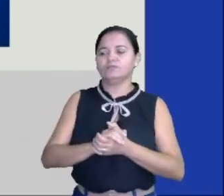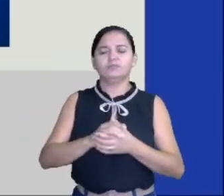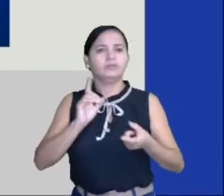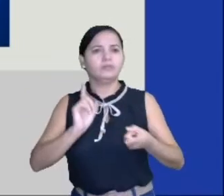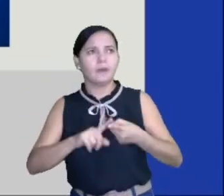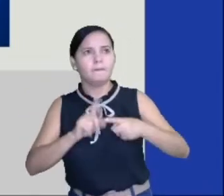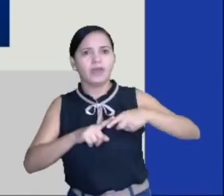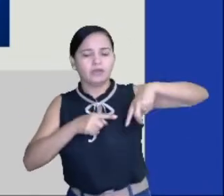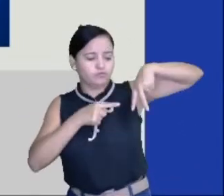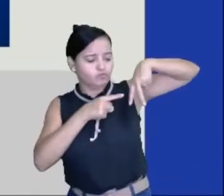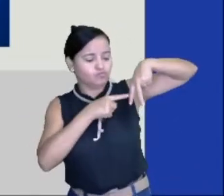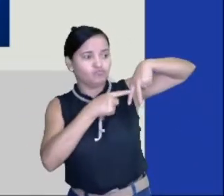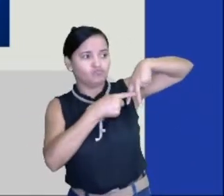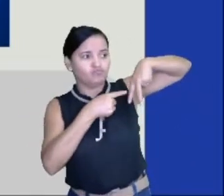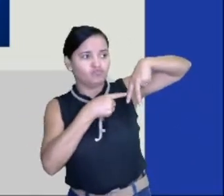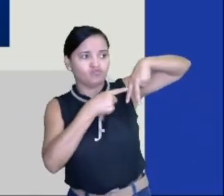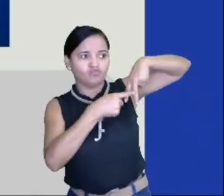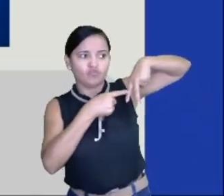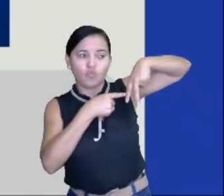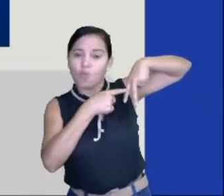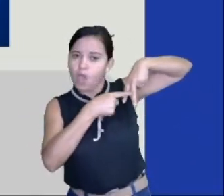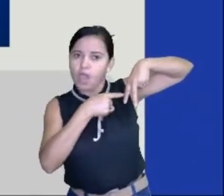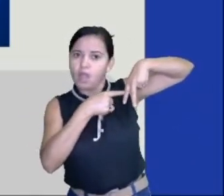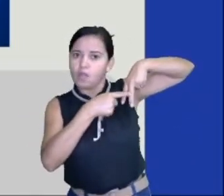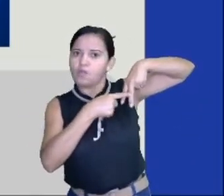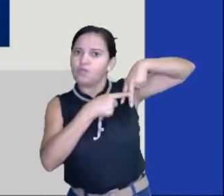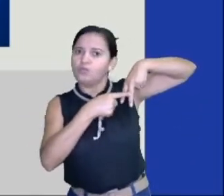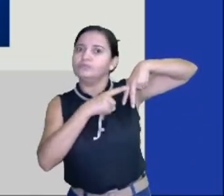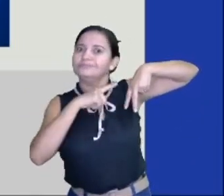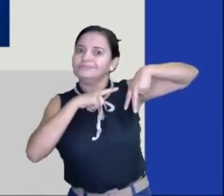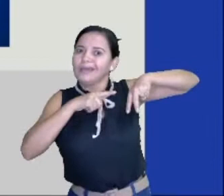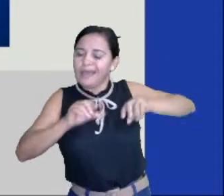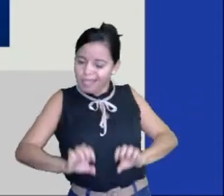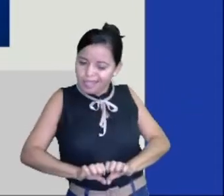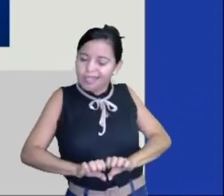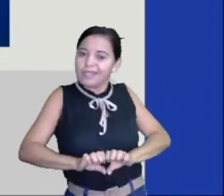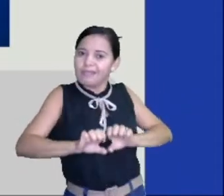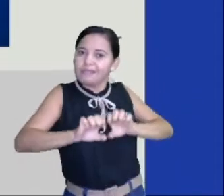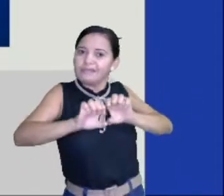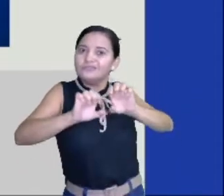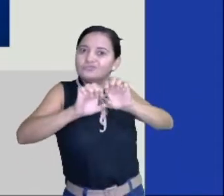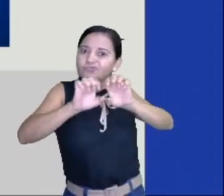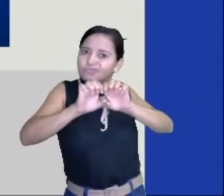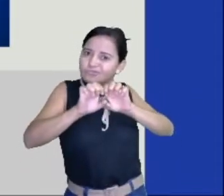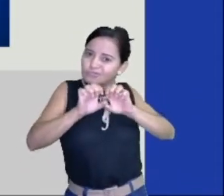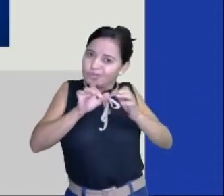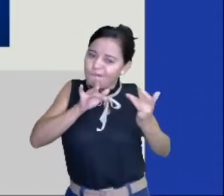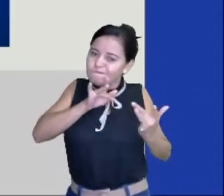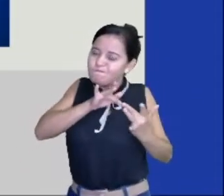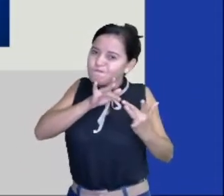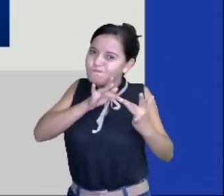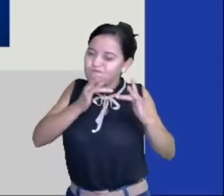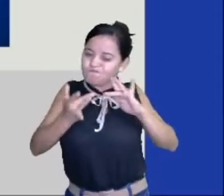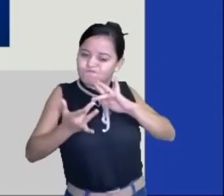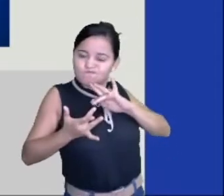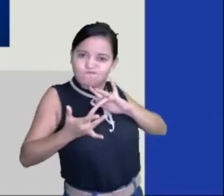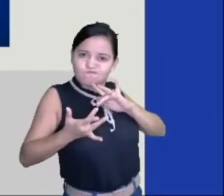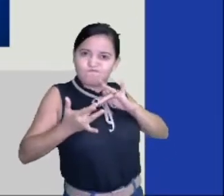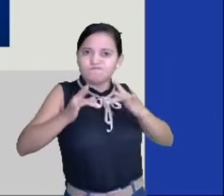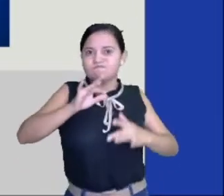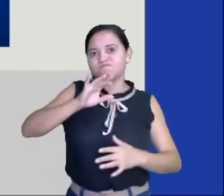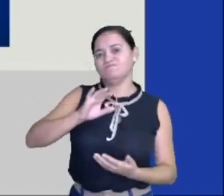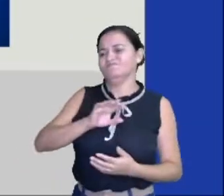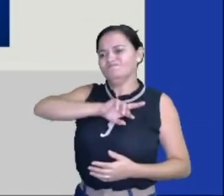joelho, do cotovelo, possuem toda uma estrutura, como cápsulas, ligamentos, tendões,